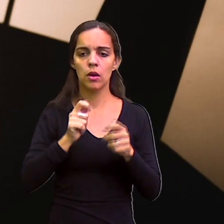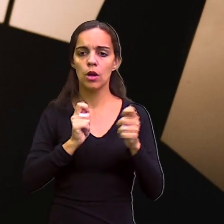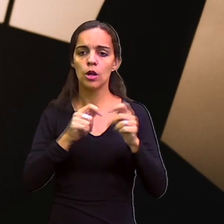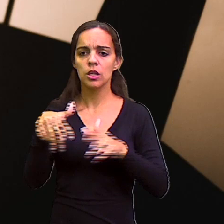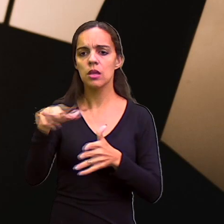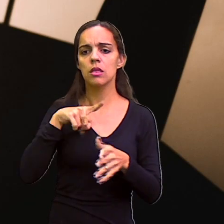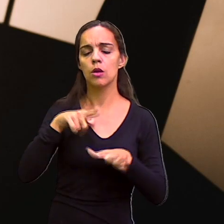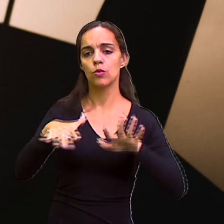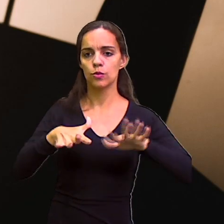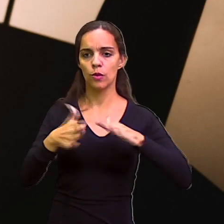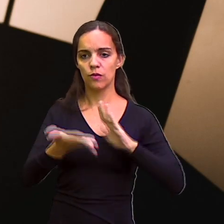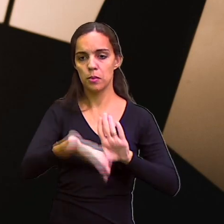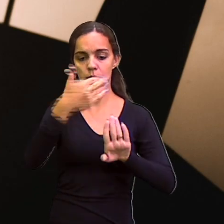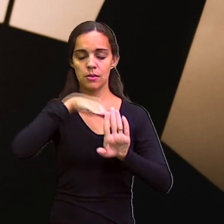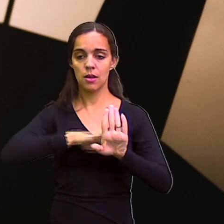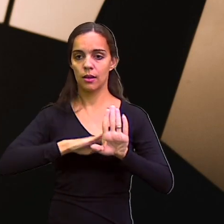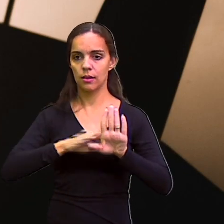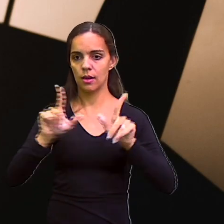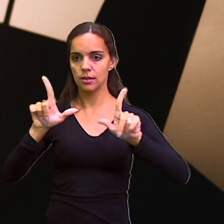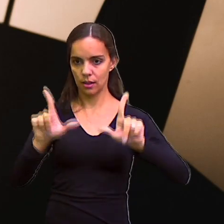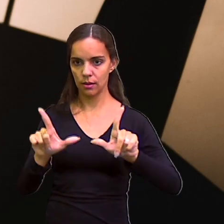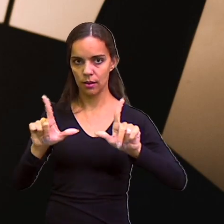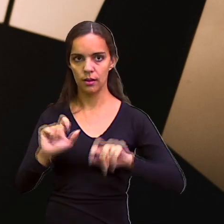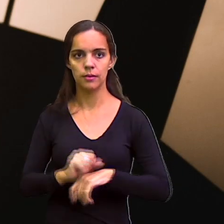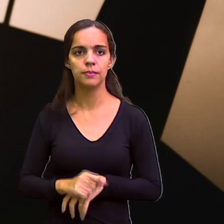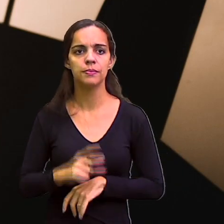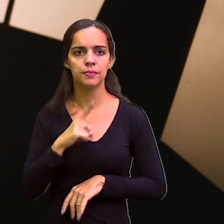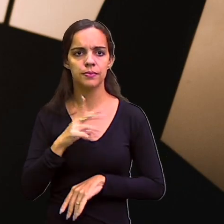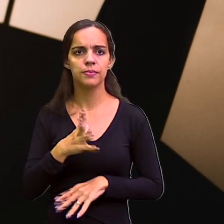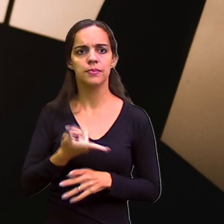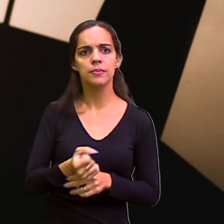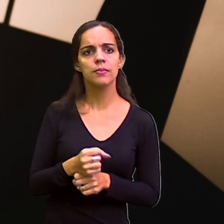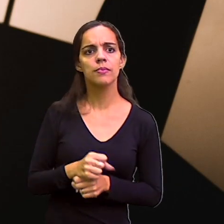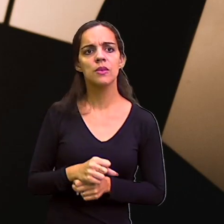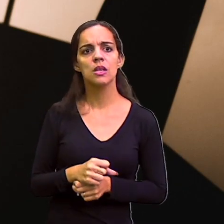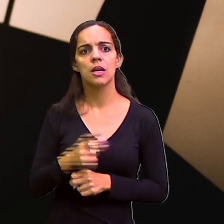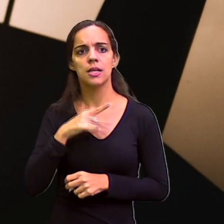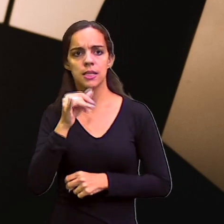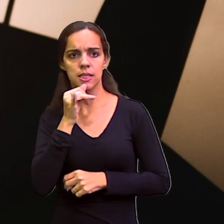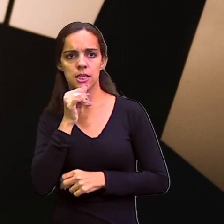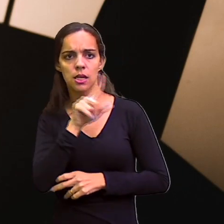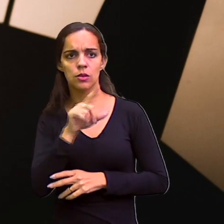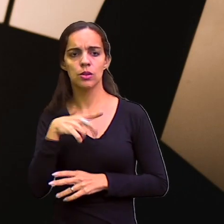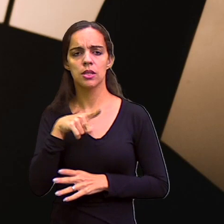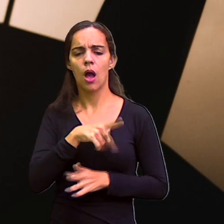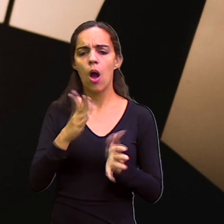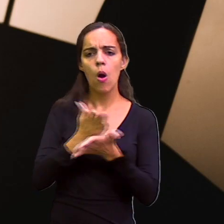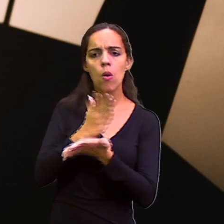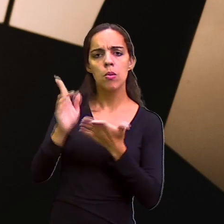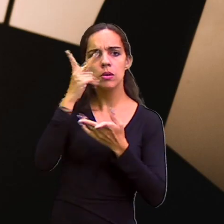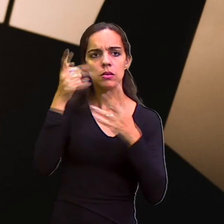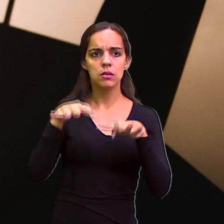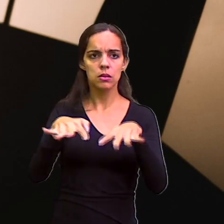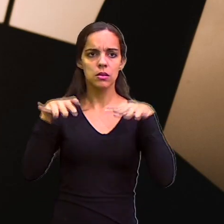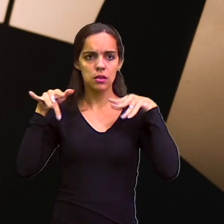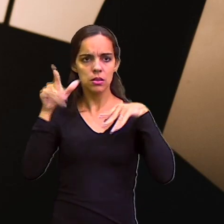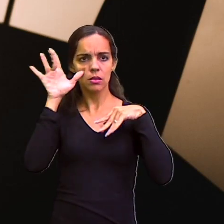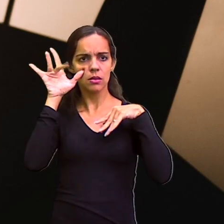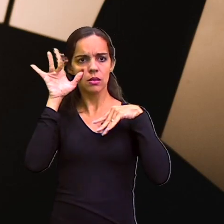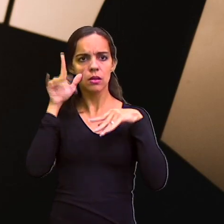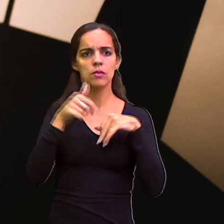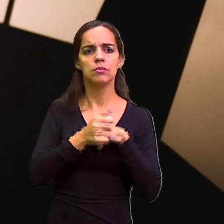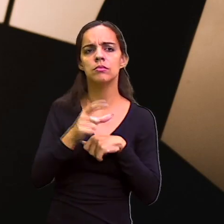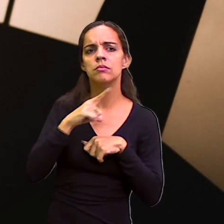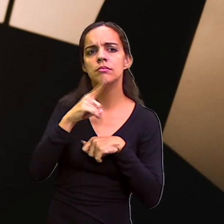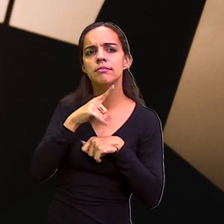pessoas, que podem se juntar e formar figuras híbridas, que para espectador aparecerão apenas